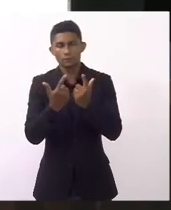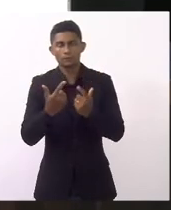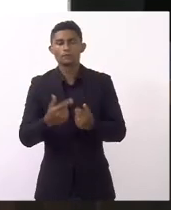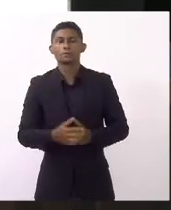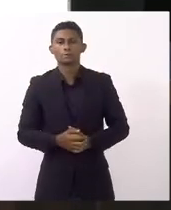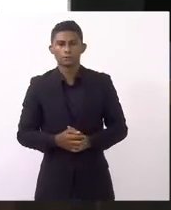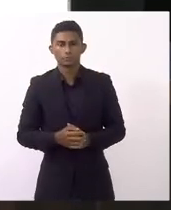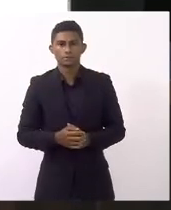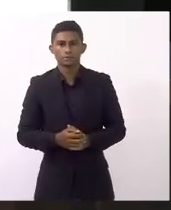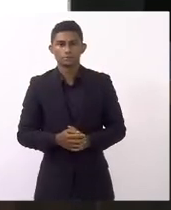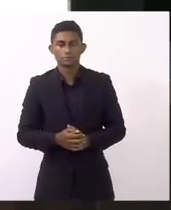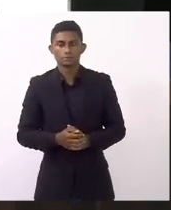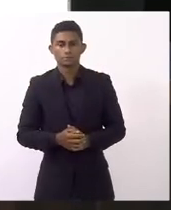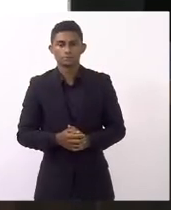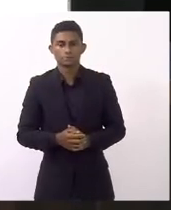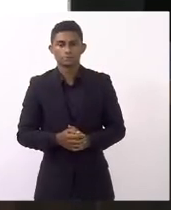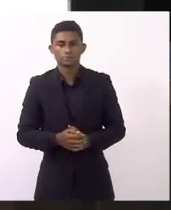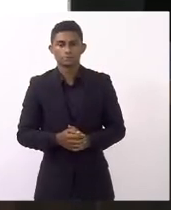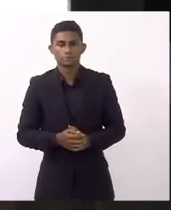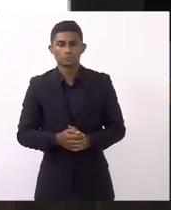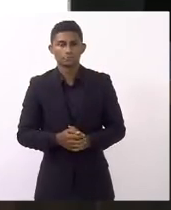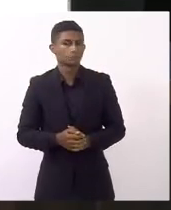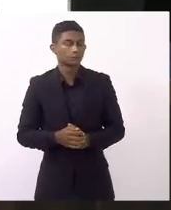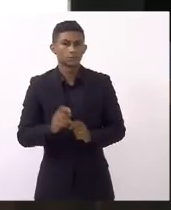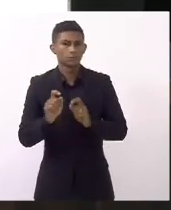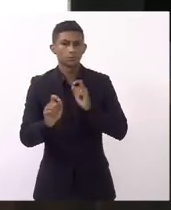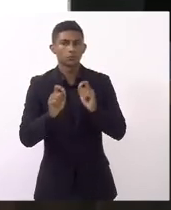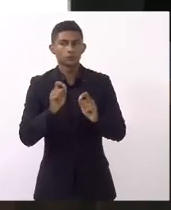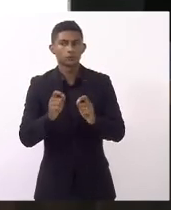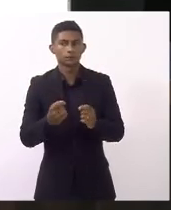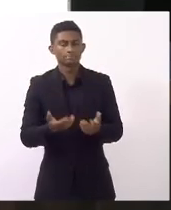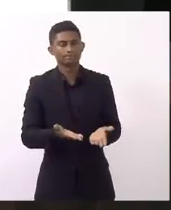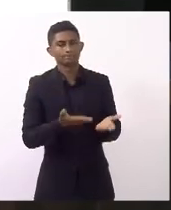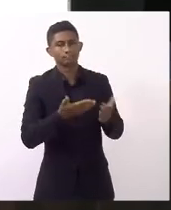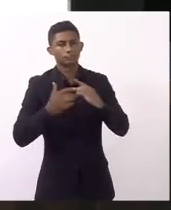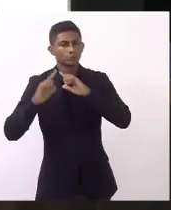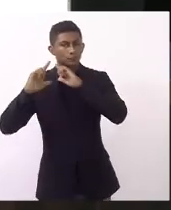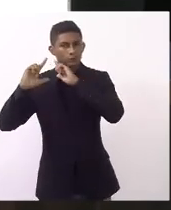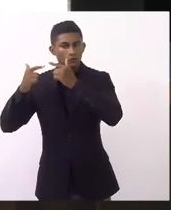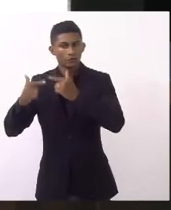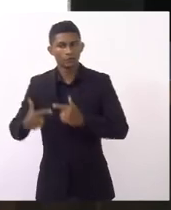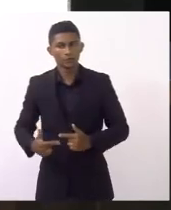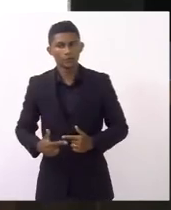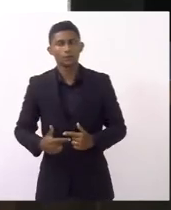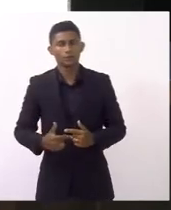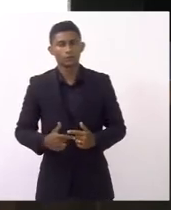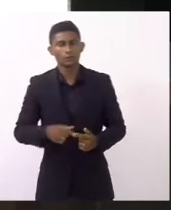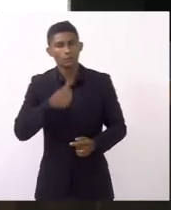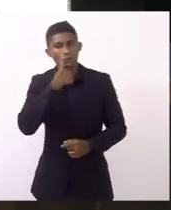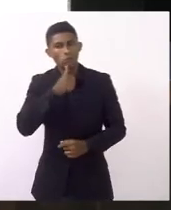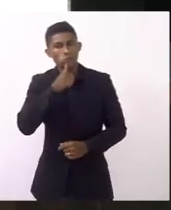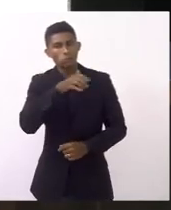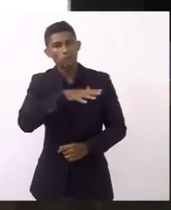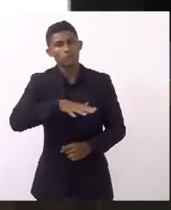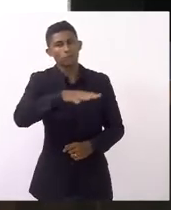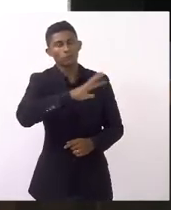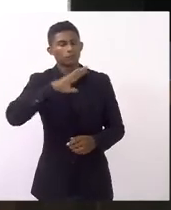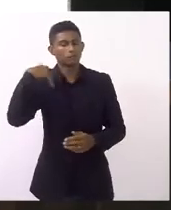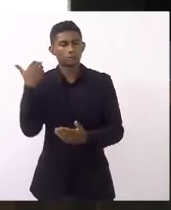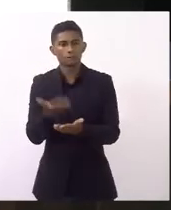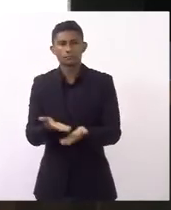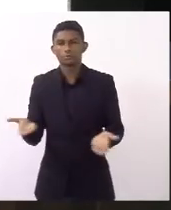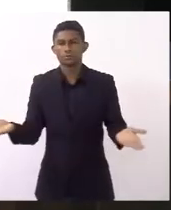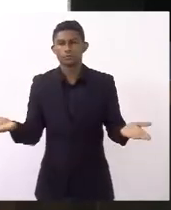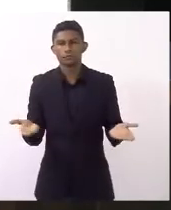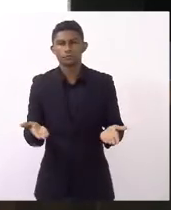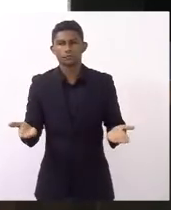do Rio de Janeiro é reconhecer o legado construído por essas mulheres até os dias